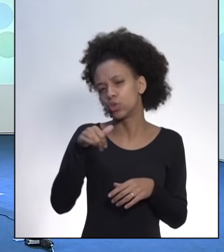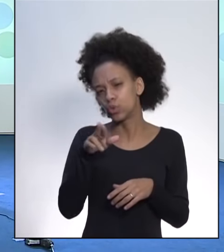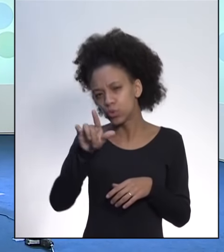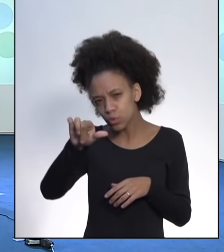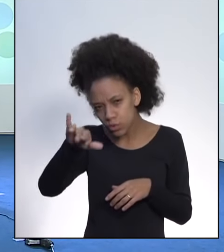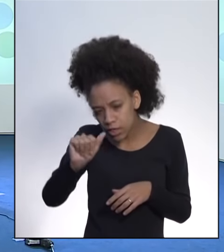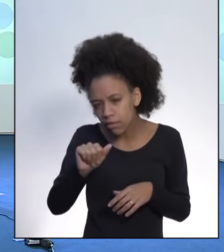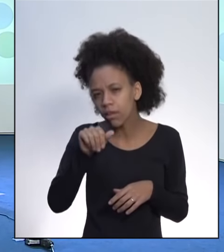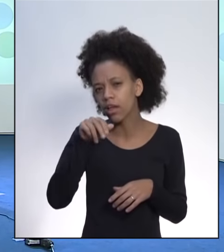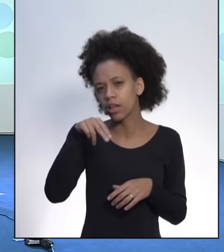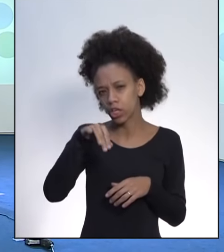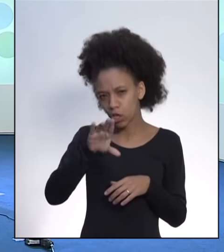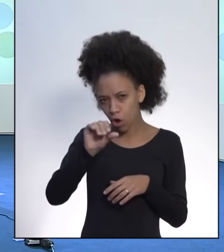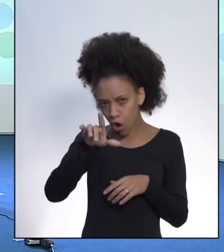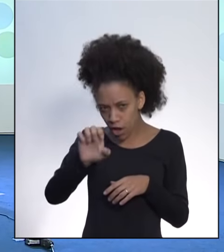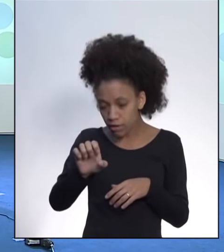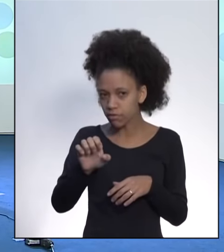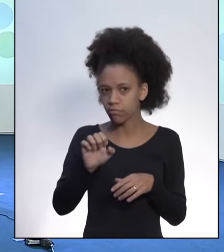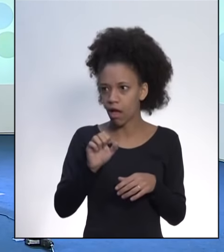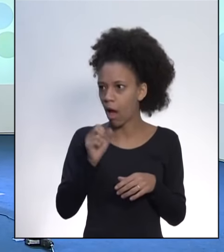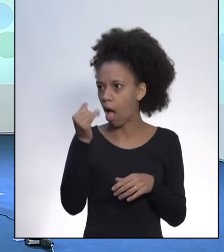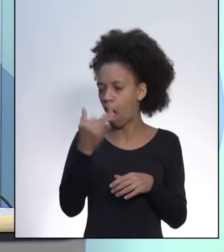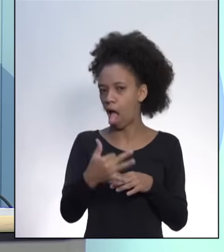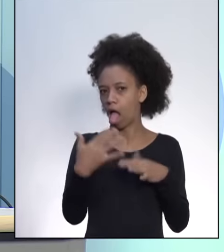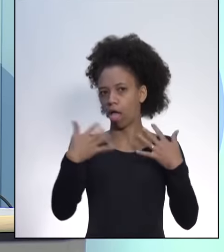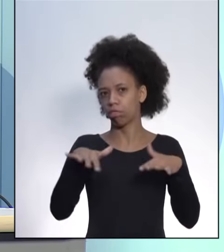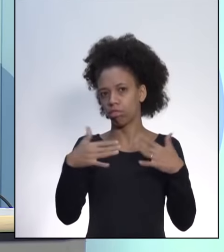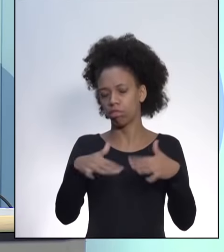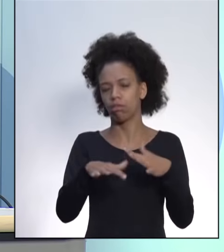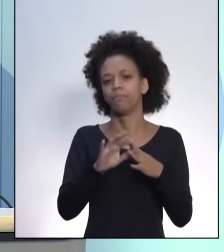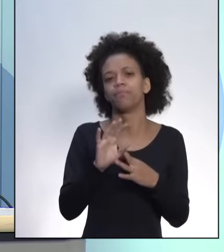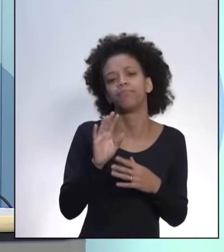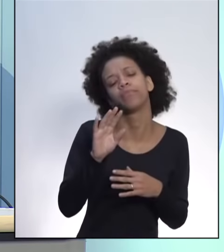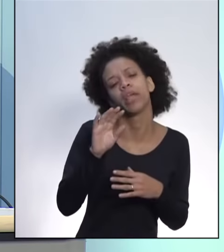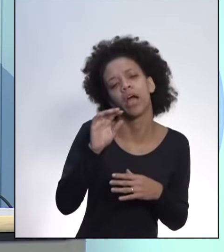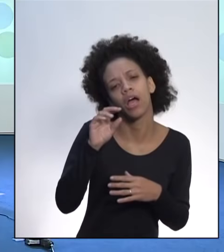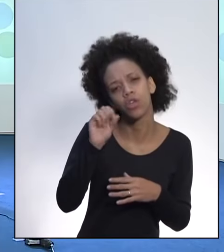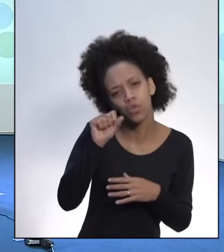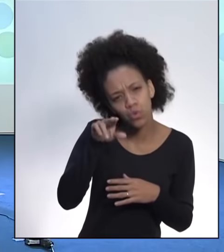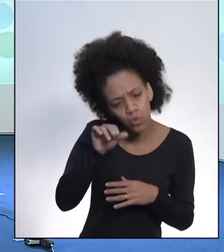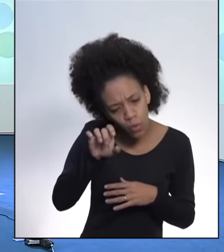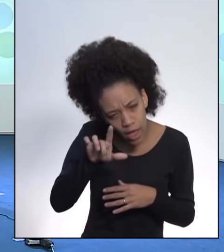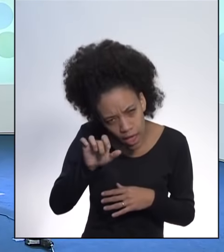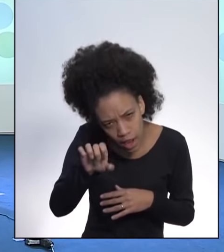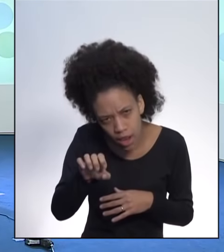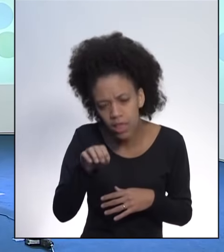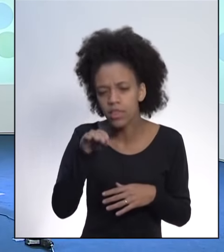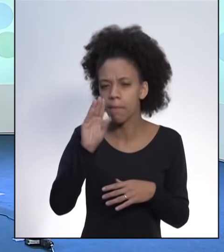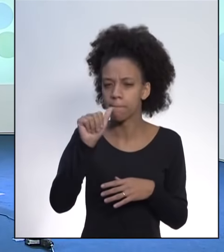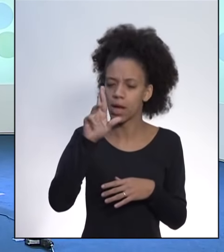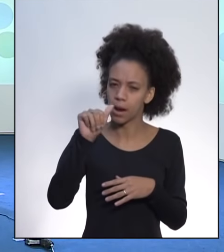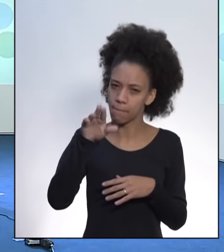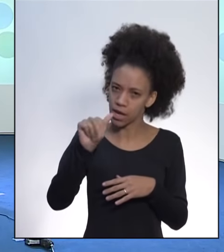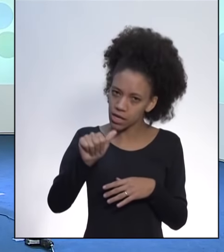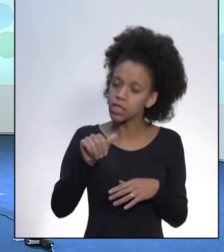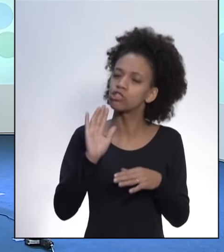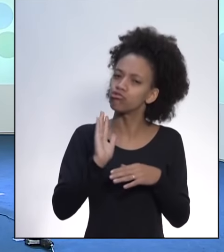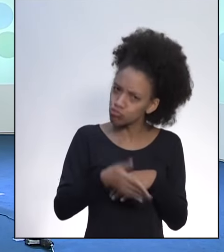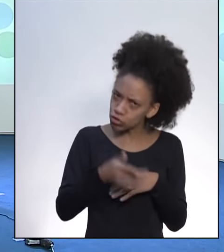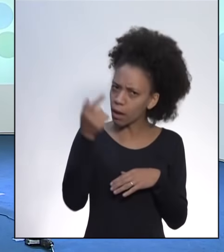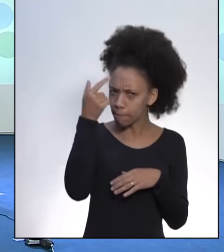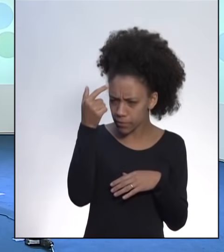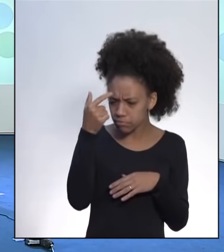one o manoel nossa quanta gente a shirley roberta a suelen o igor e a bárbara disseram ea deve ele já